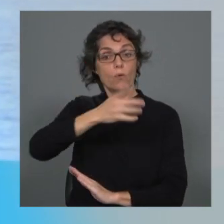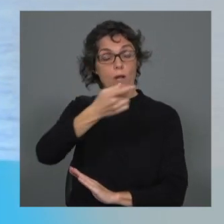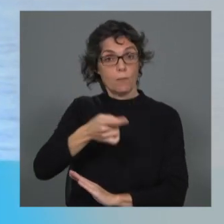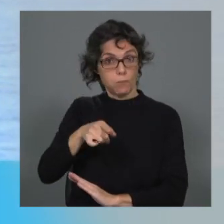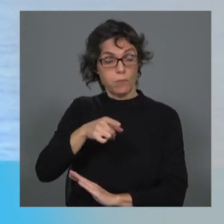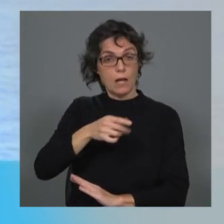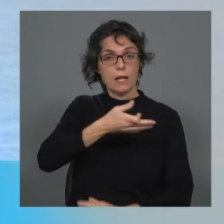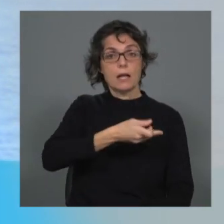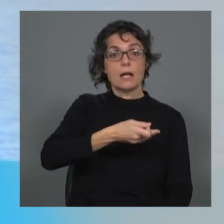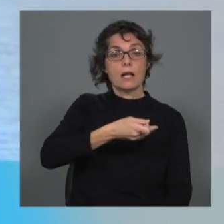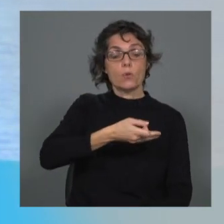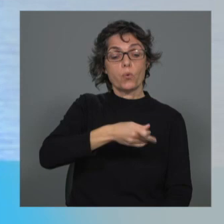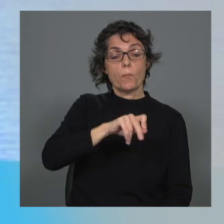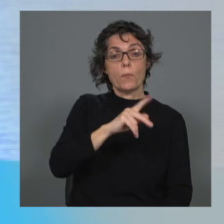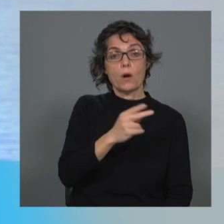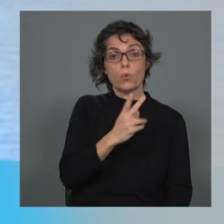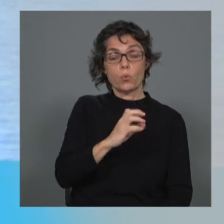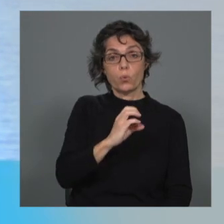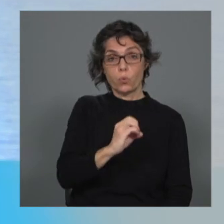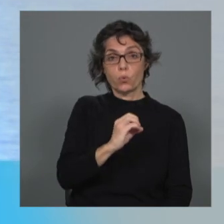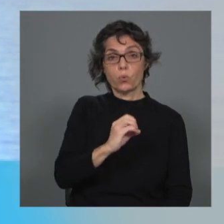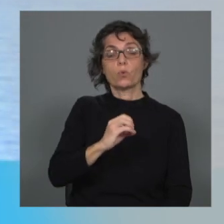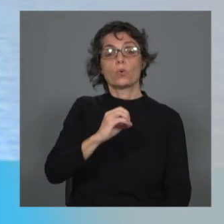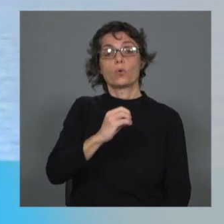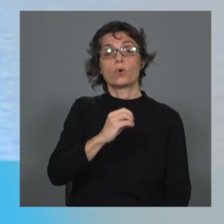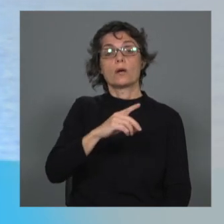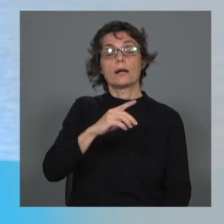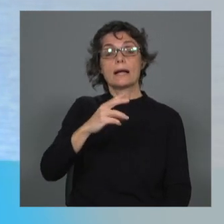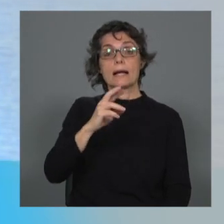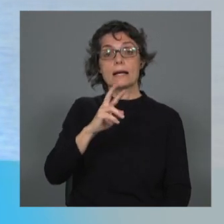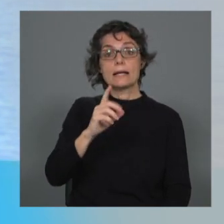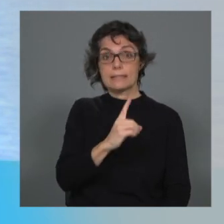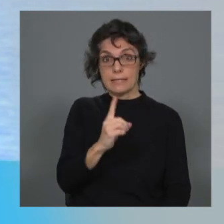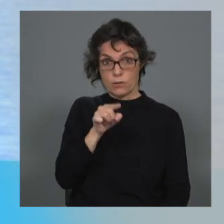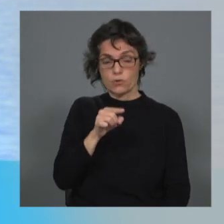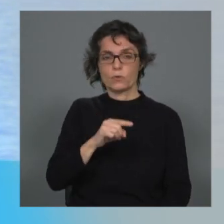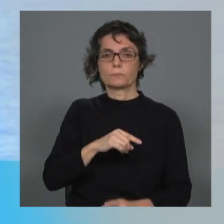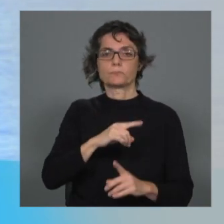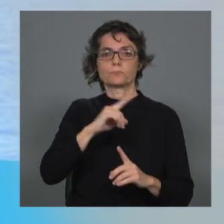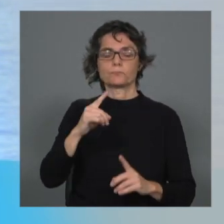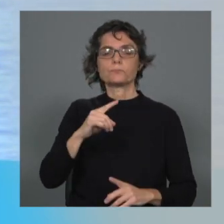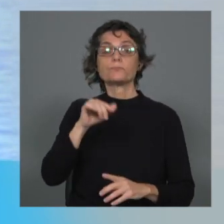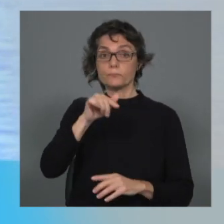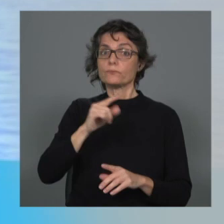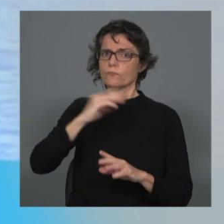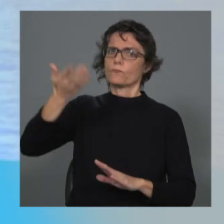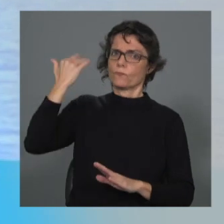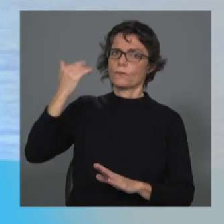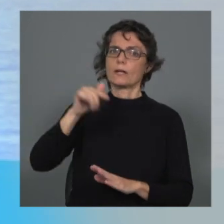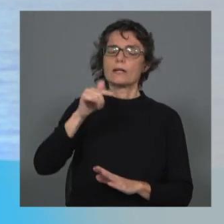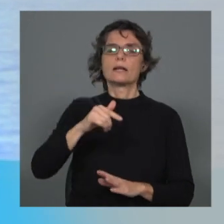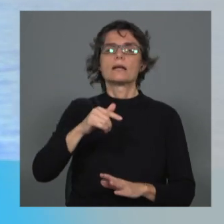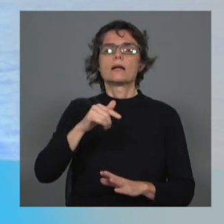Paulo VI. 1968, não é? Exatamente. O Papa São Paulo